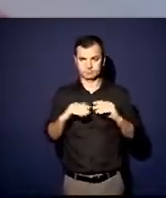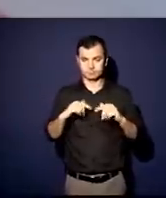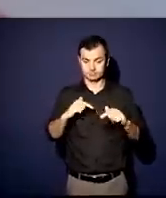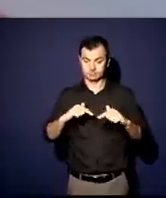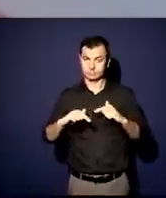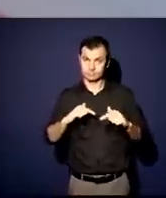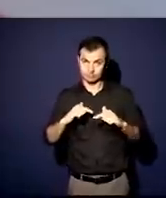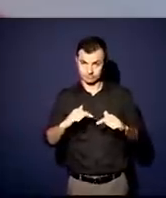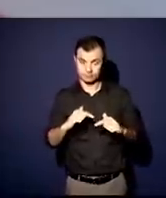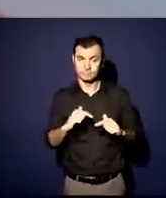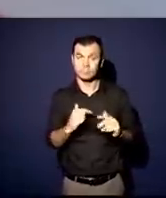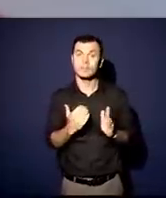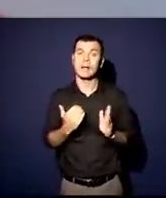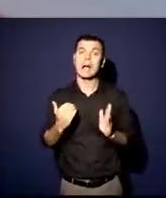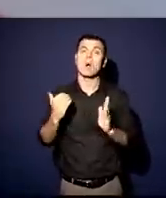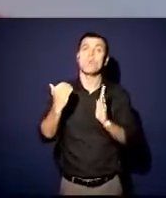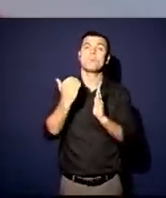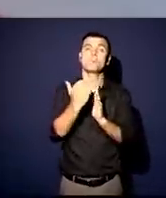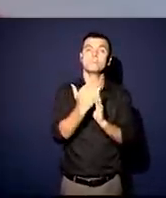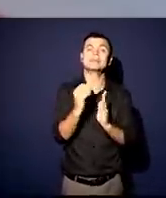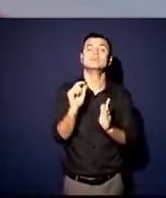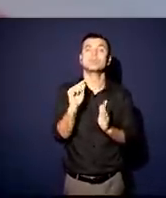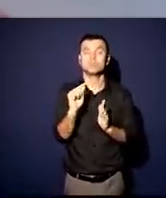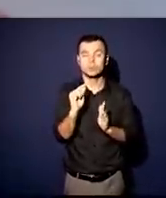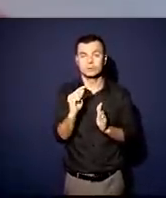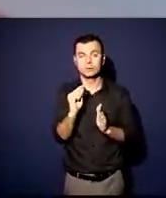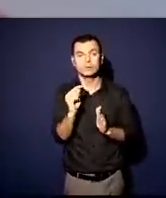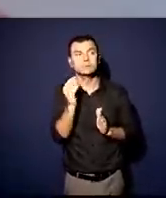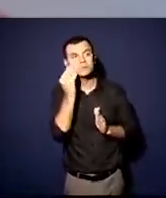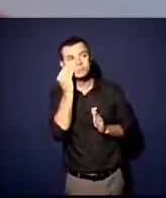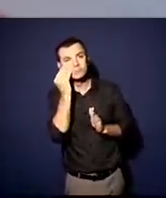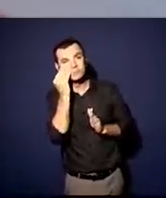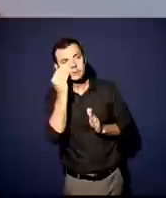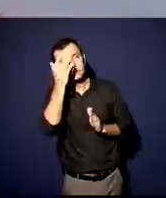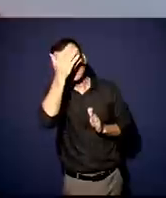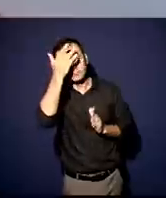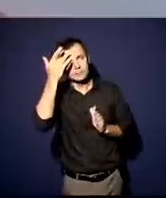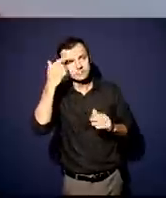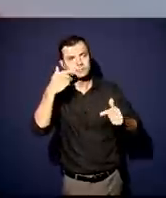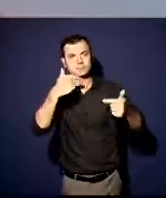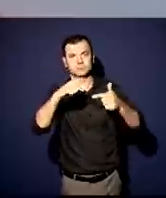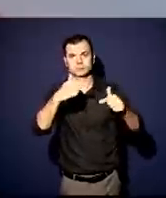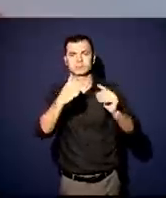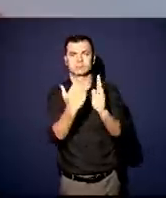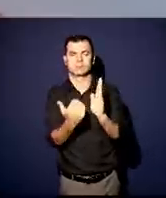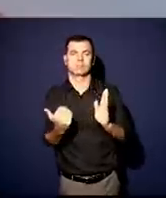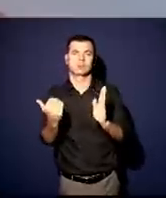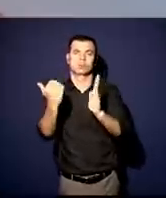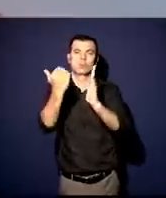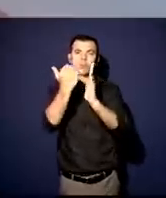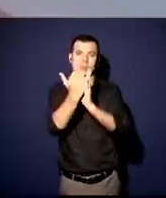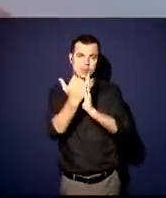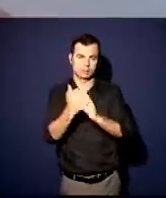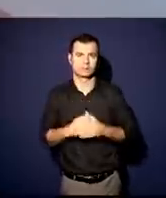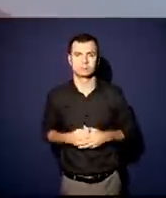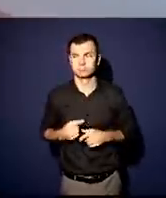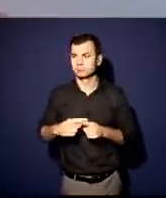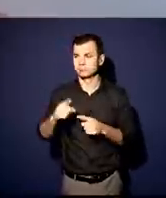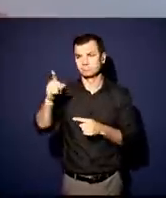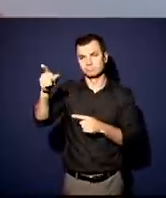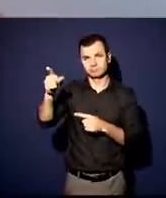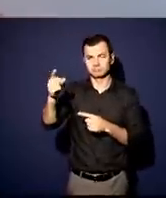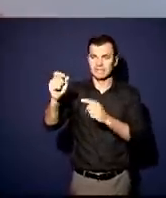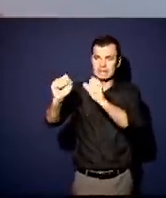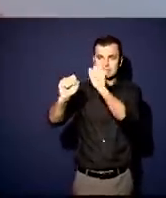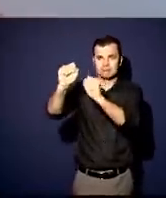também aumentasse, né, a procura por mais gente, né? Você tem uma sobra, hoje em dia,